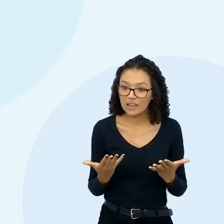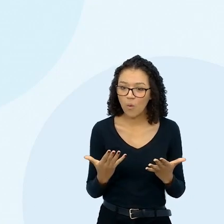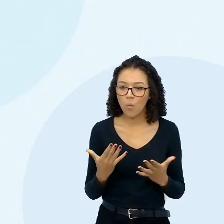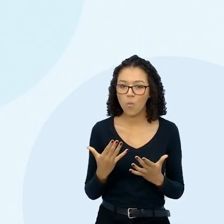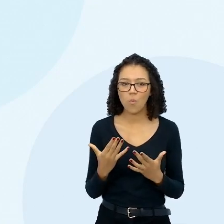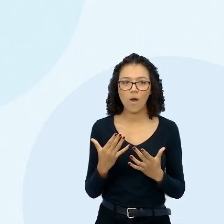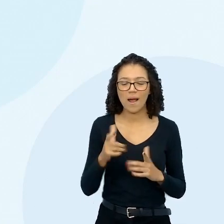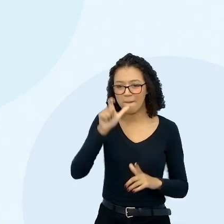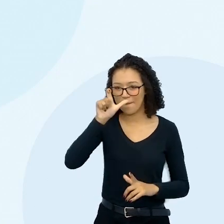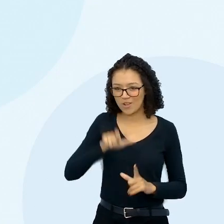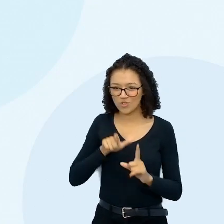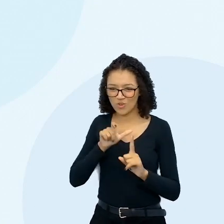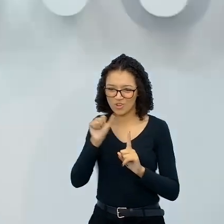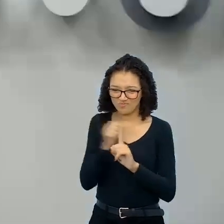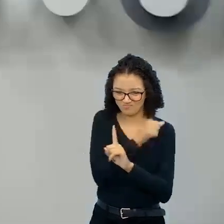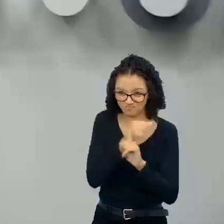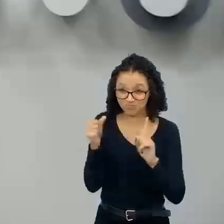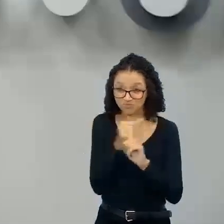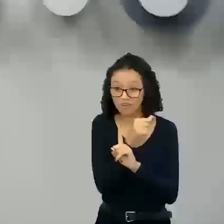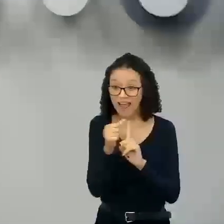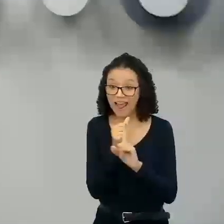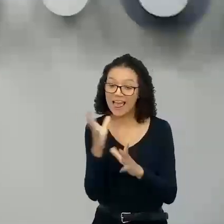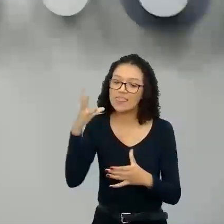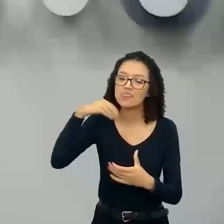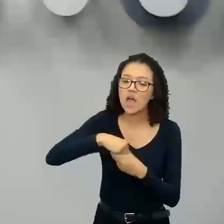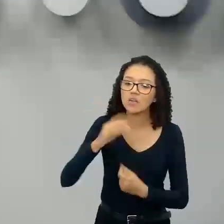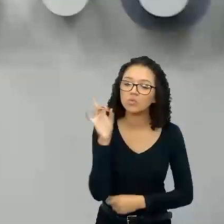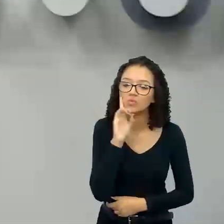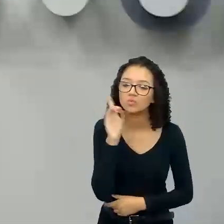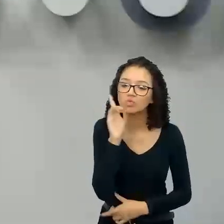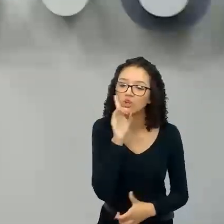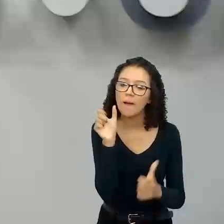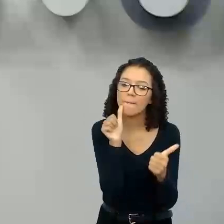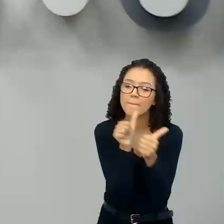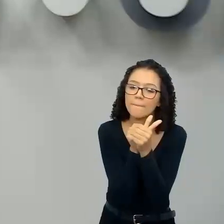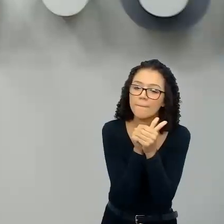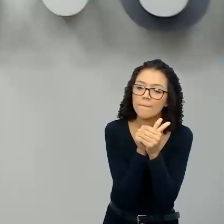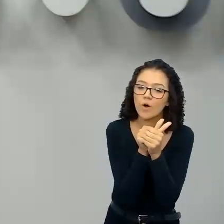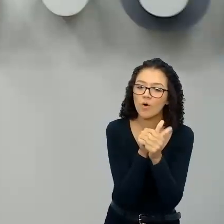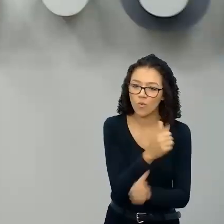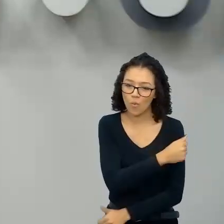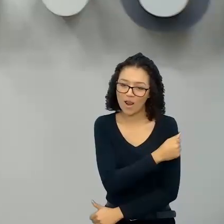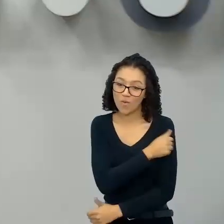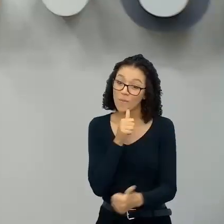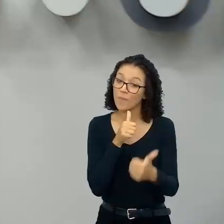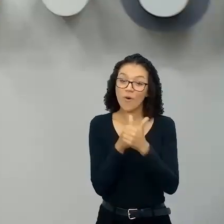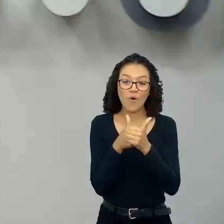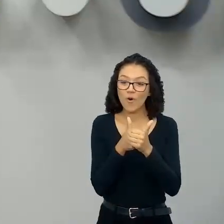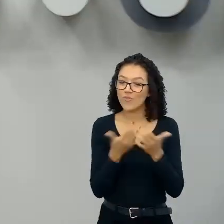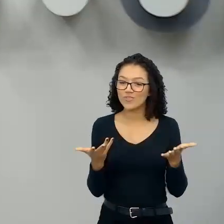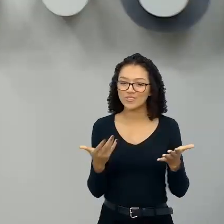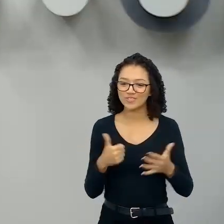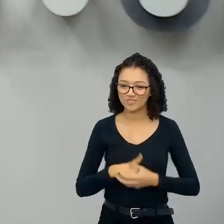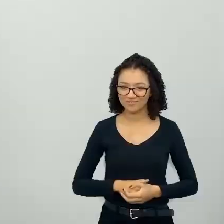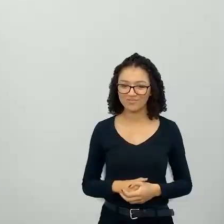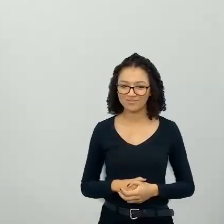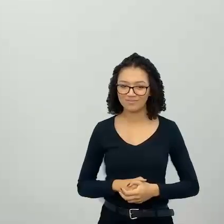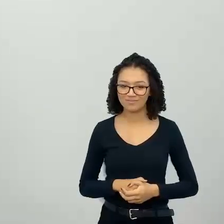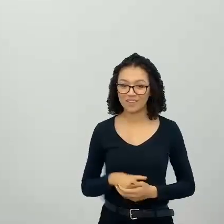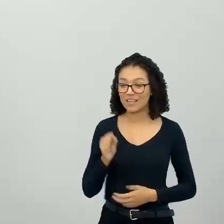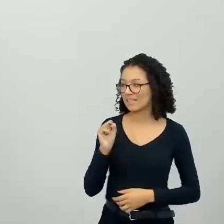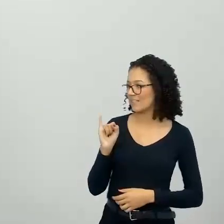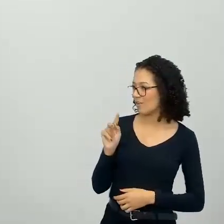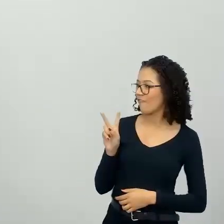aquele que deveria ter essa função, ele está dentro dessa rede próxima a esse estudante. Aí a Silvana tem agora uma contribuição. Eu